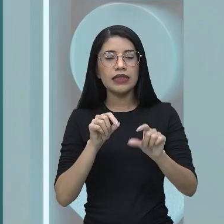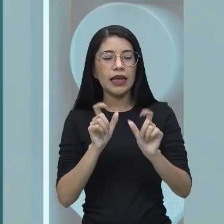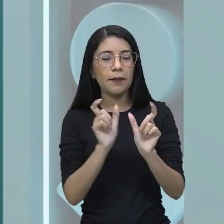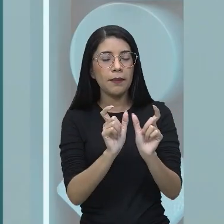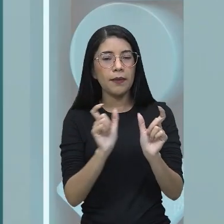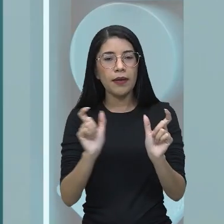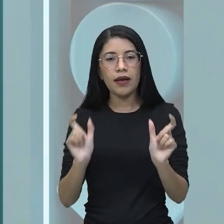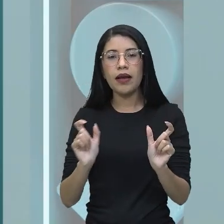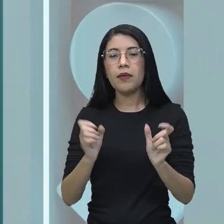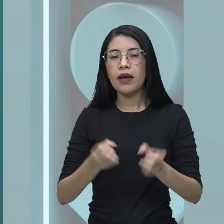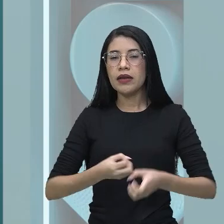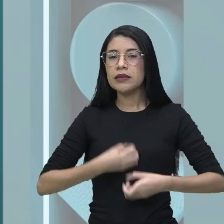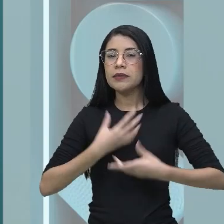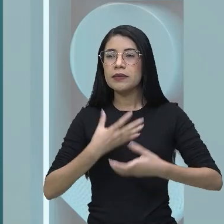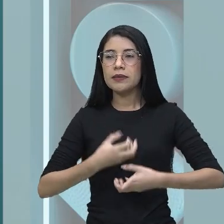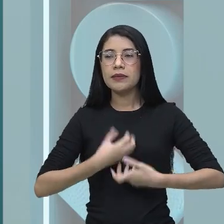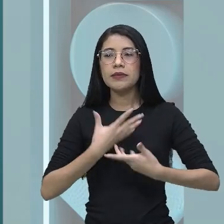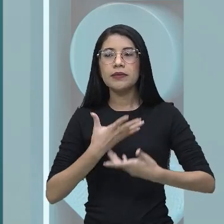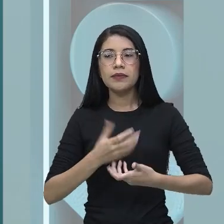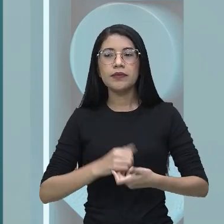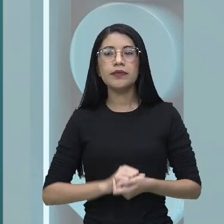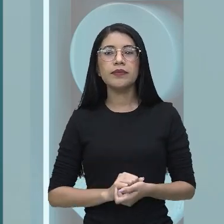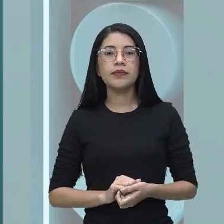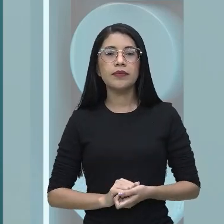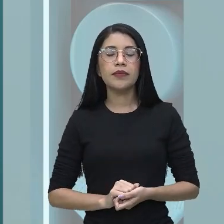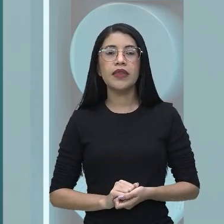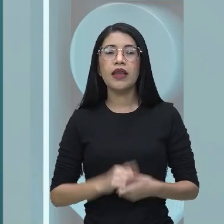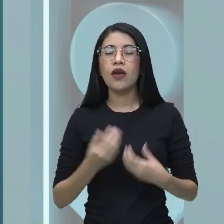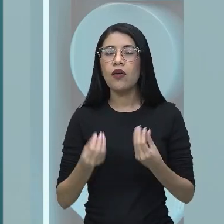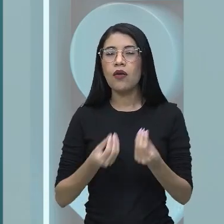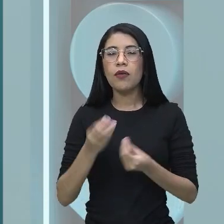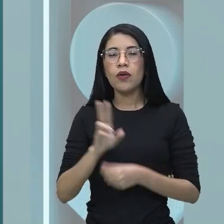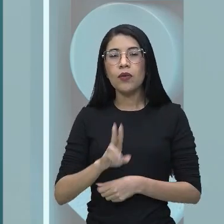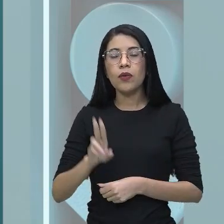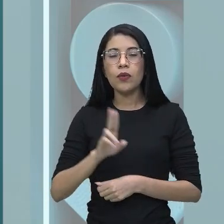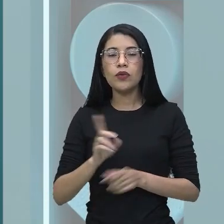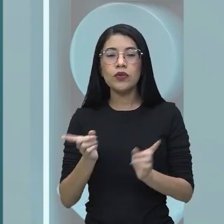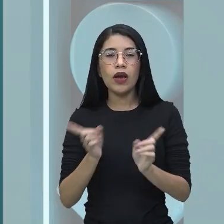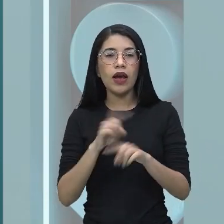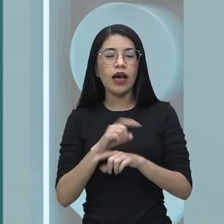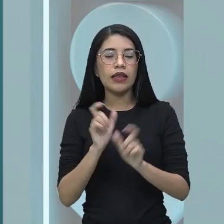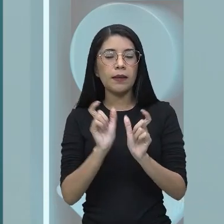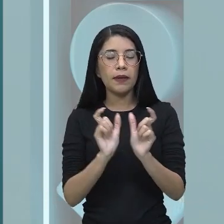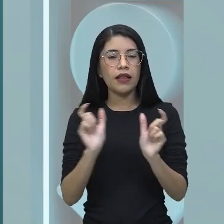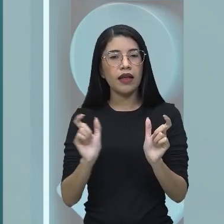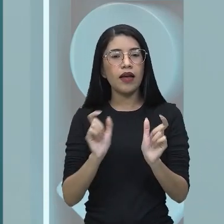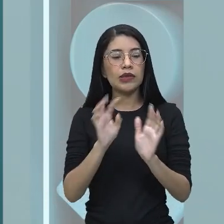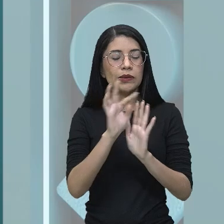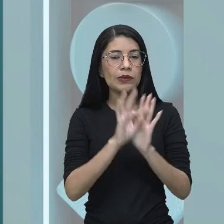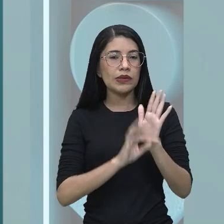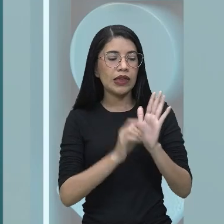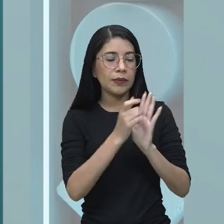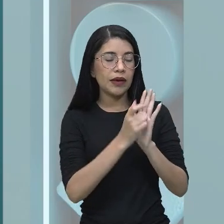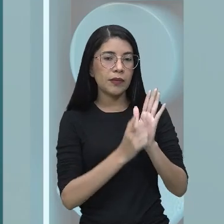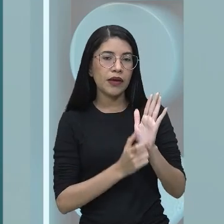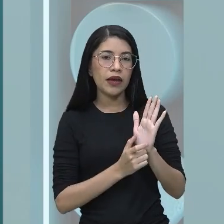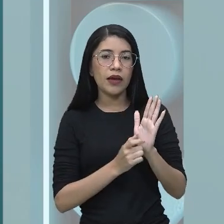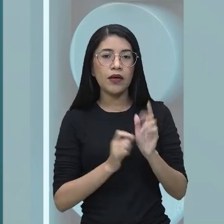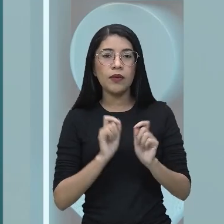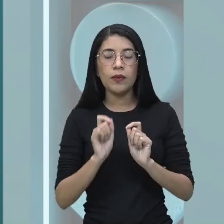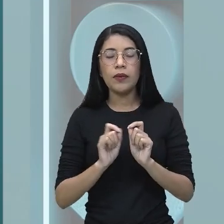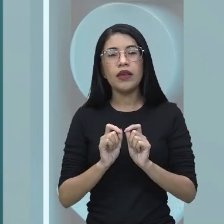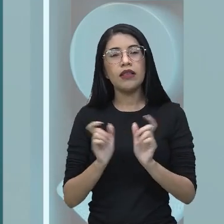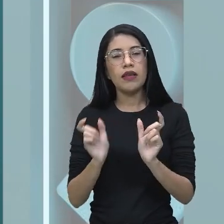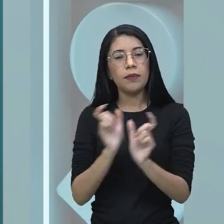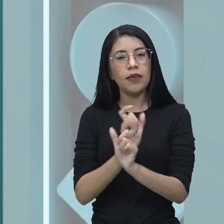expressar isso observem o uso da contradição dentro do texto que não seja Imortal opsto